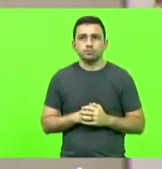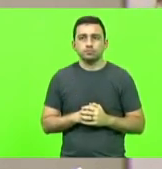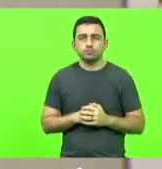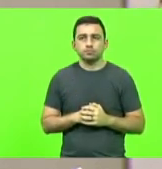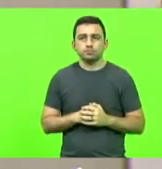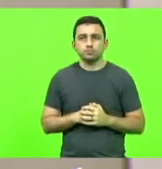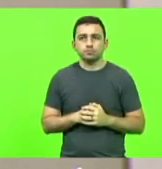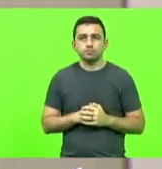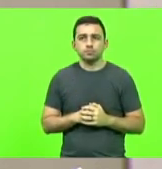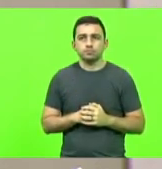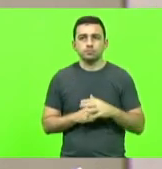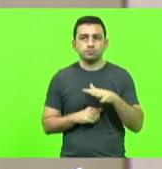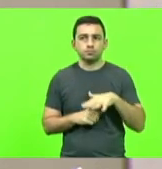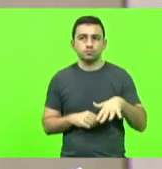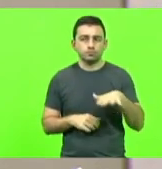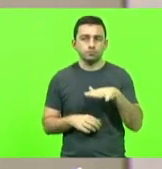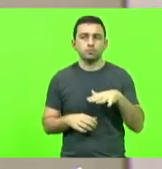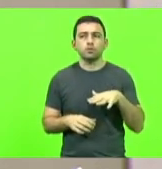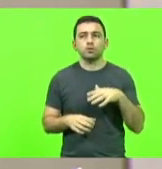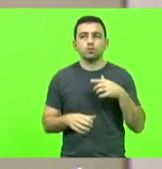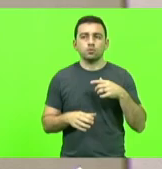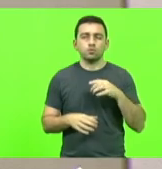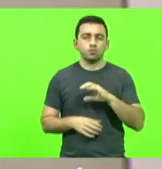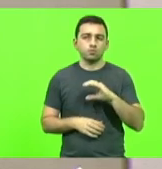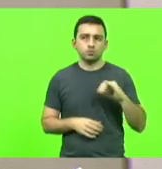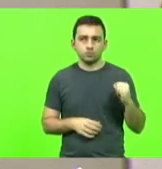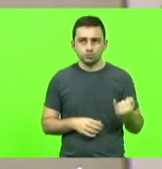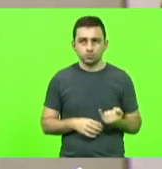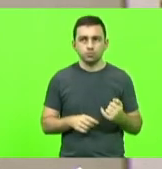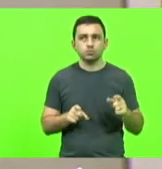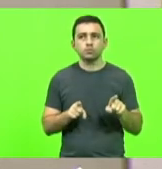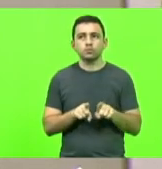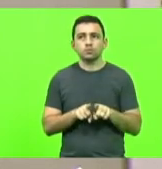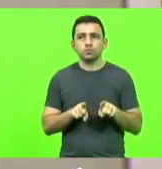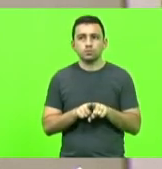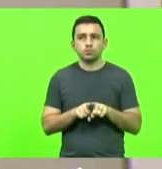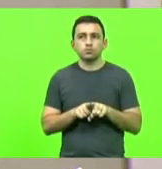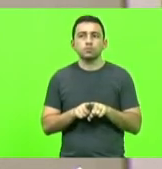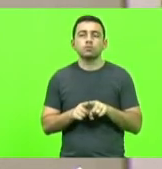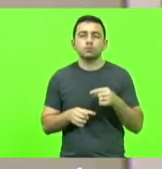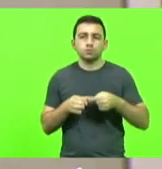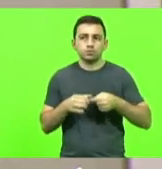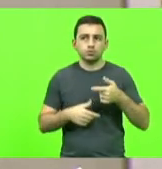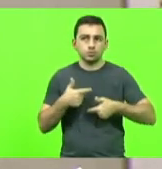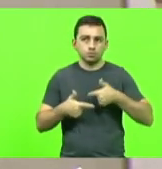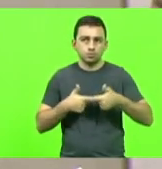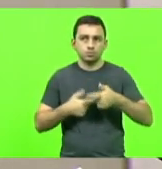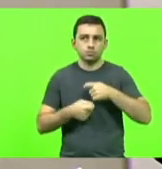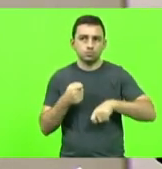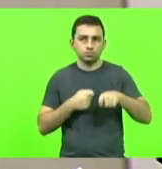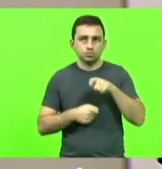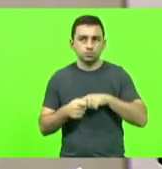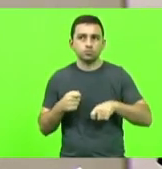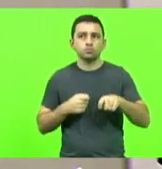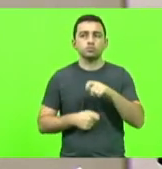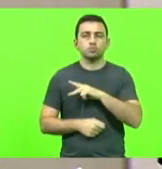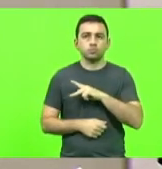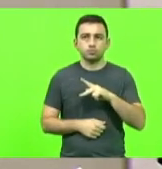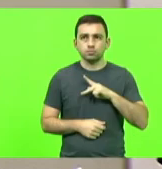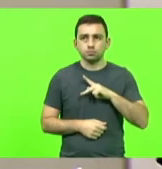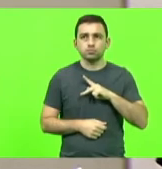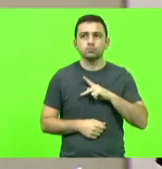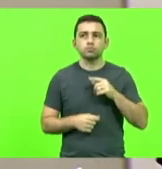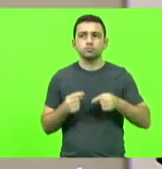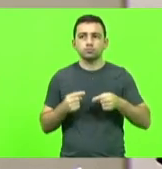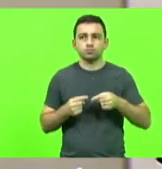Favoráveis das comissões de Constituição e Justiça, Comissão de Finanças e Tributação e Comissão de Trabalho, Administração e Serviço Público. Em